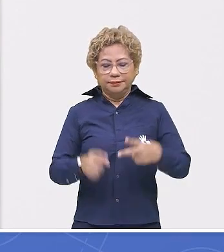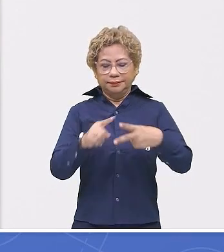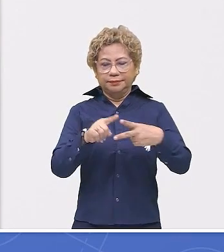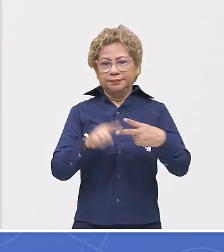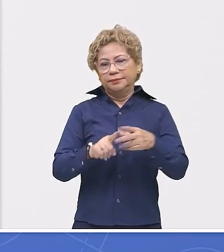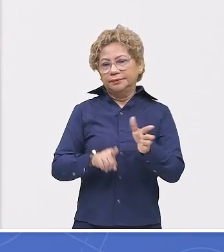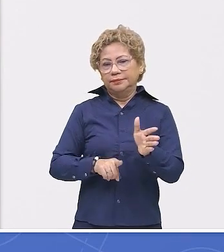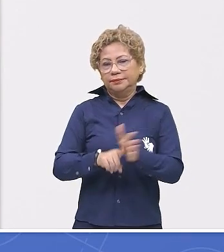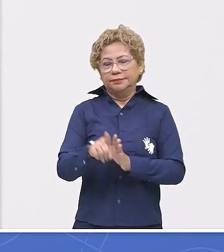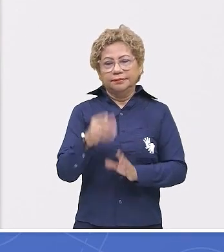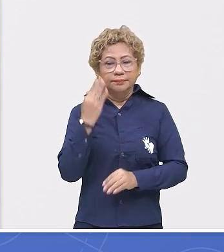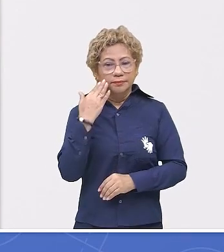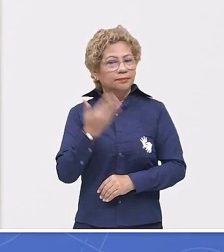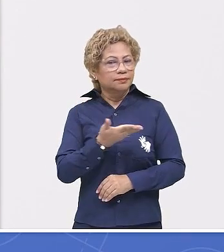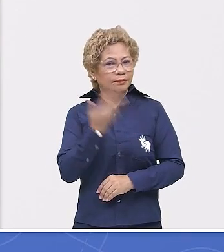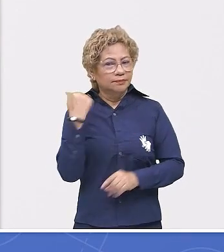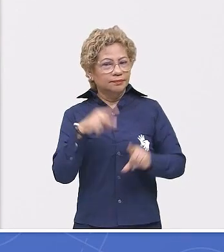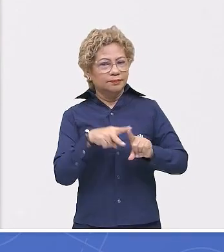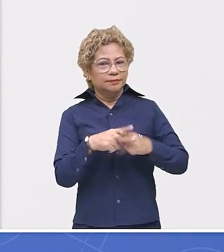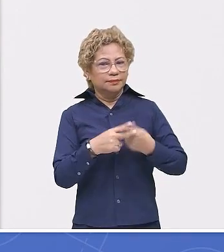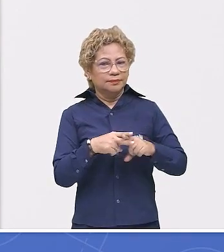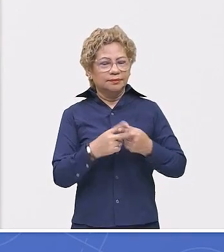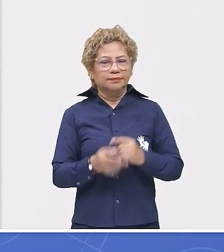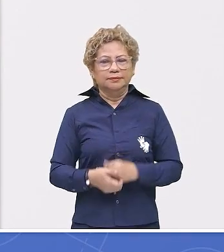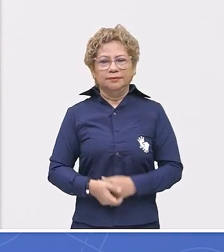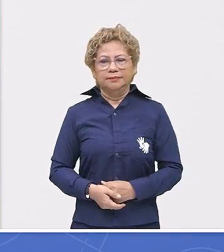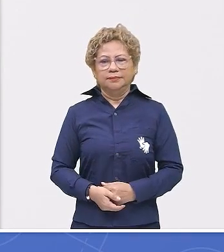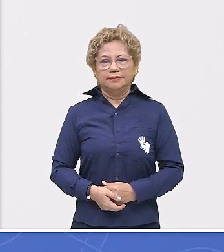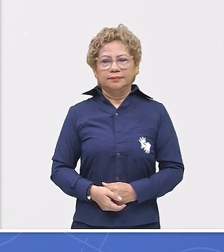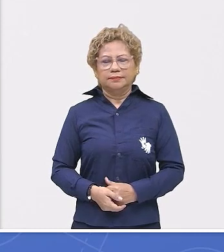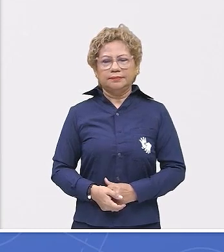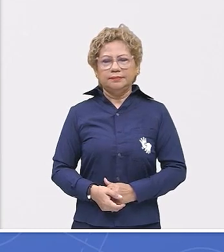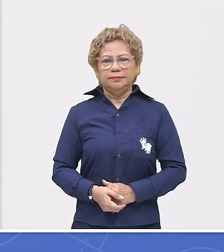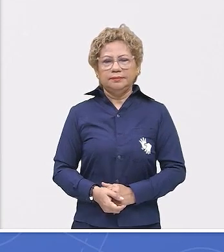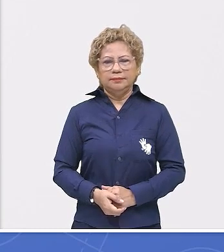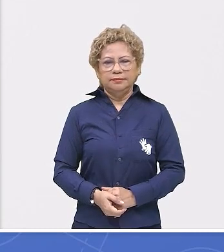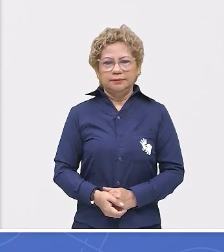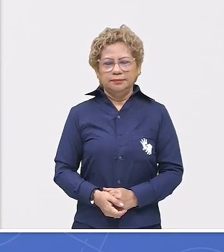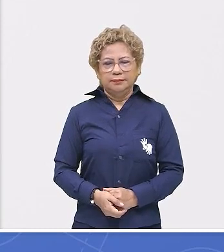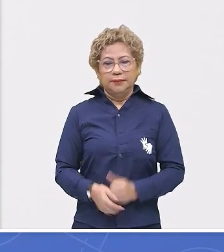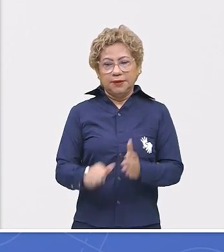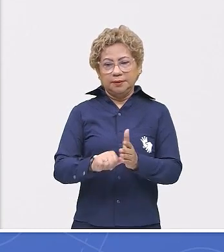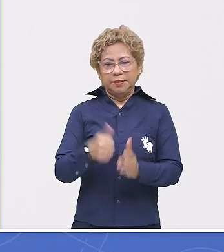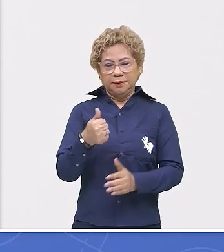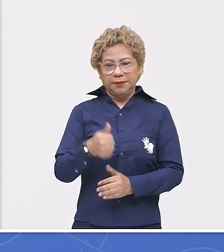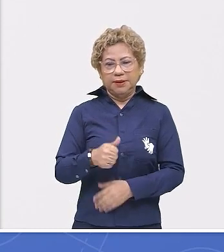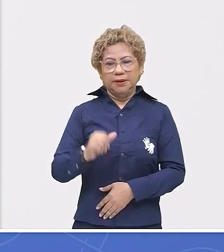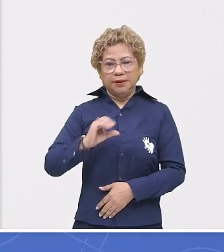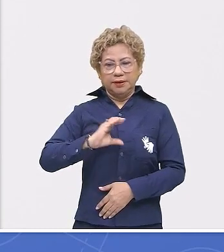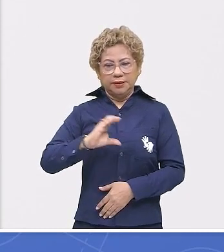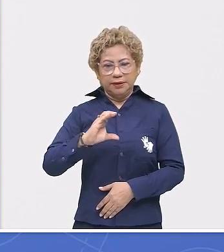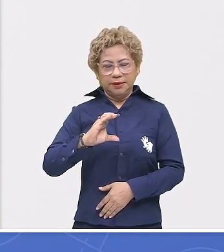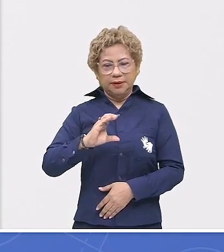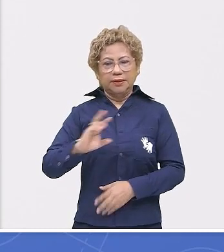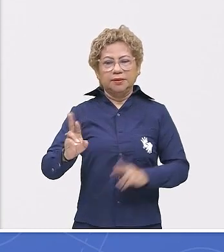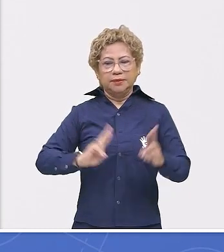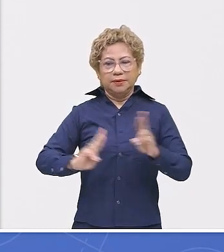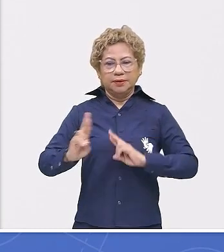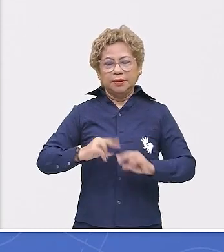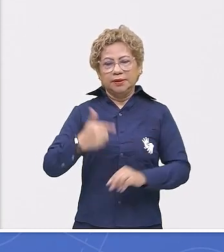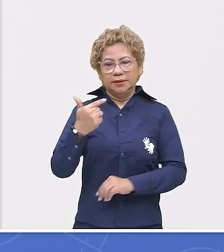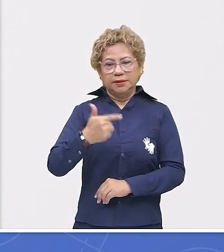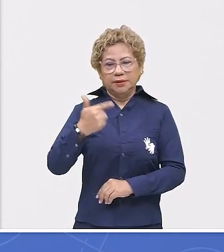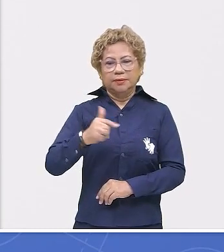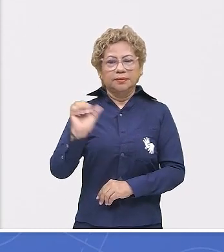interativa. Então, vamos fazer as correções, né? Responderam na primeira questão, letra C, e na segunda questão, letra A. Não teve aí